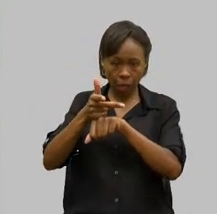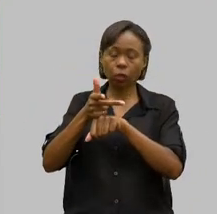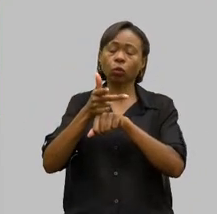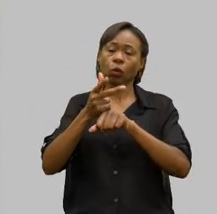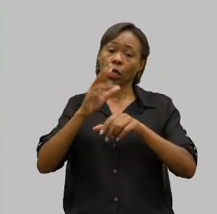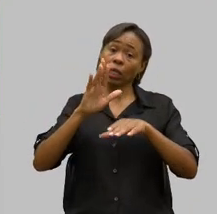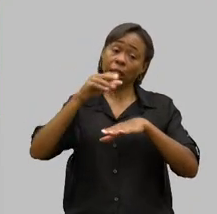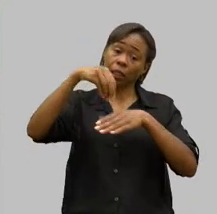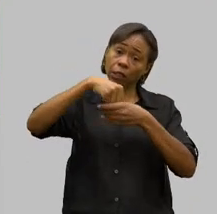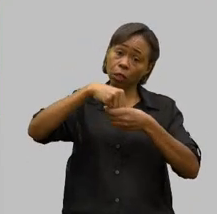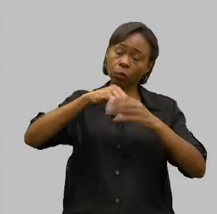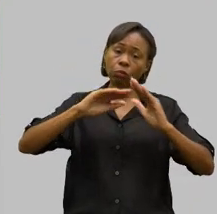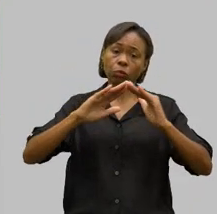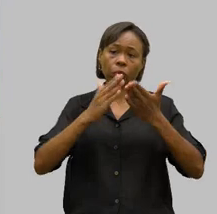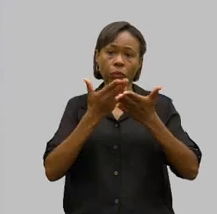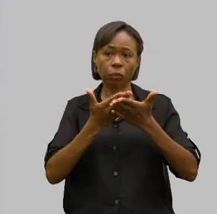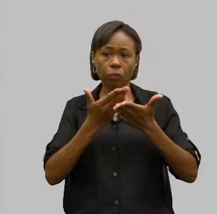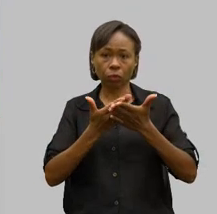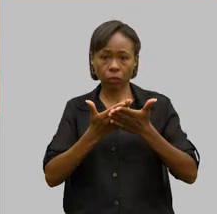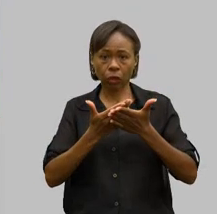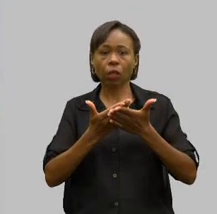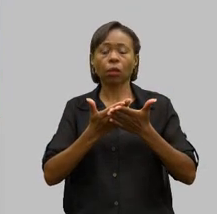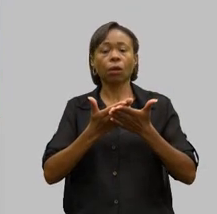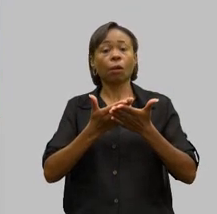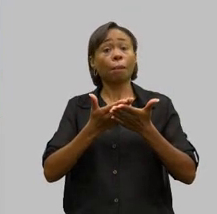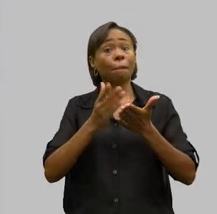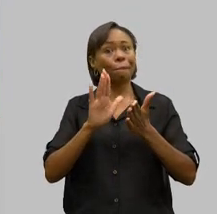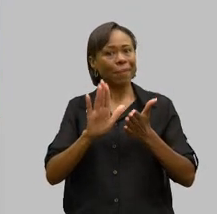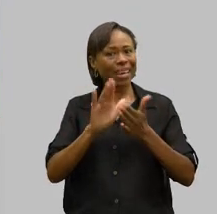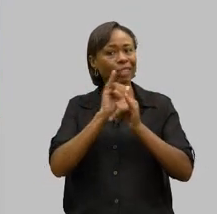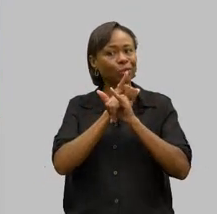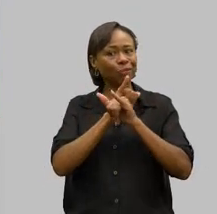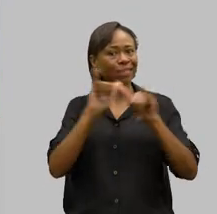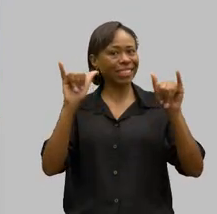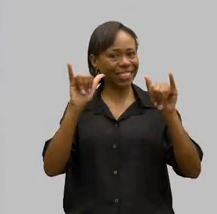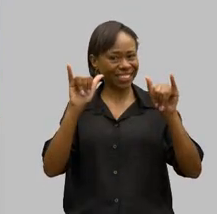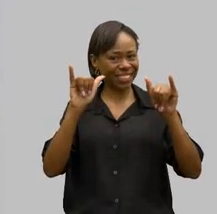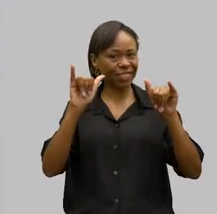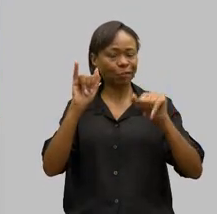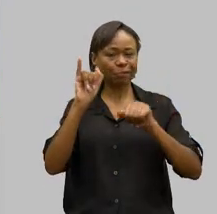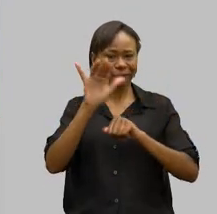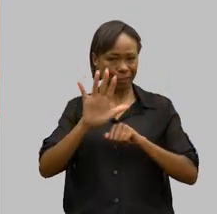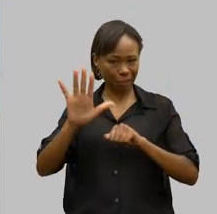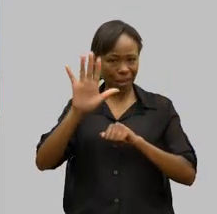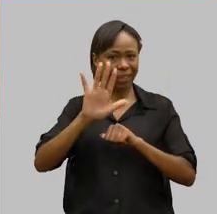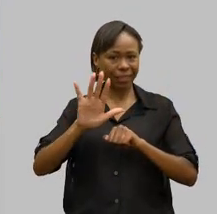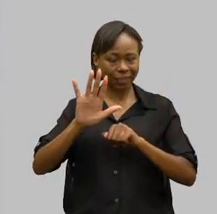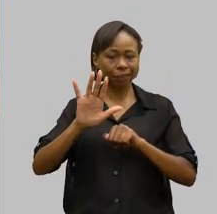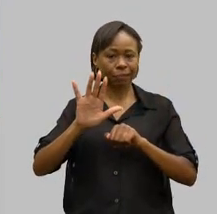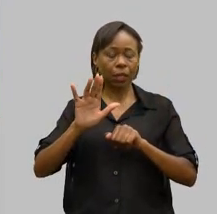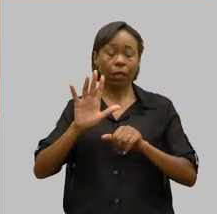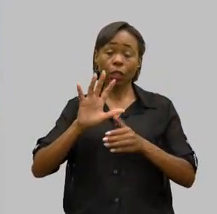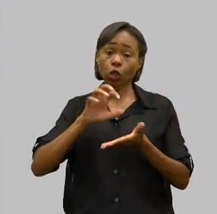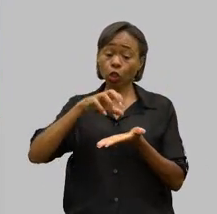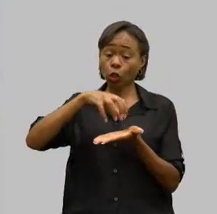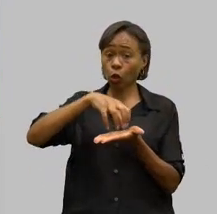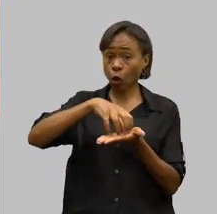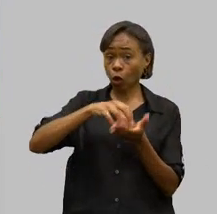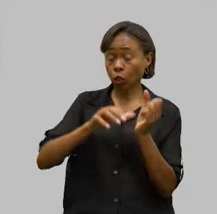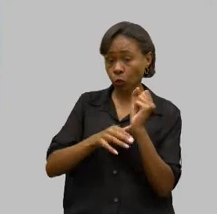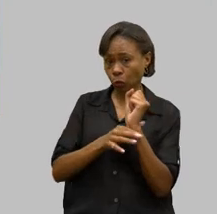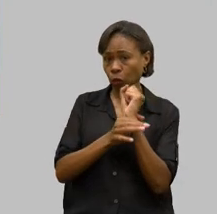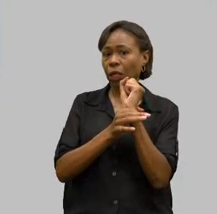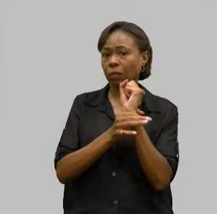própria escola, assegurando compartilhamento de imagens com órgãos de segurança pública em sistema de cooperação.